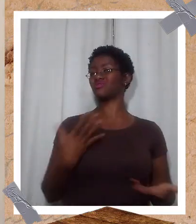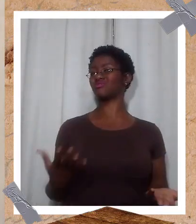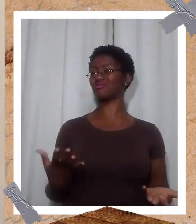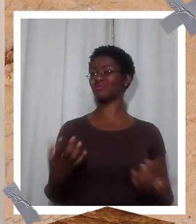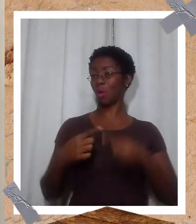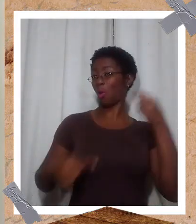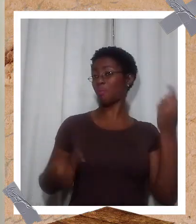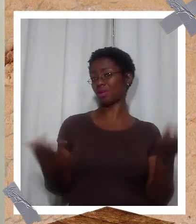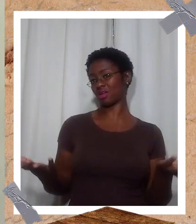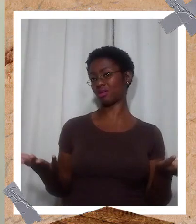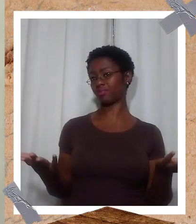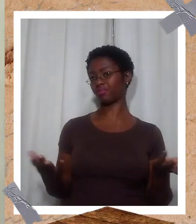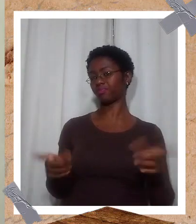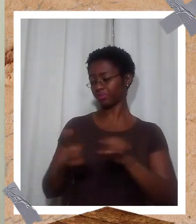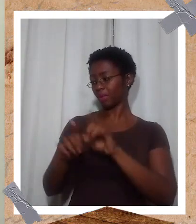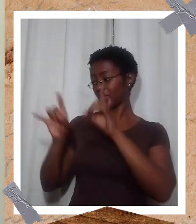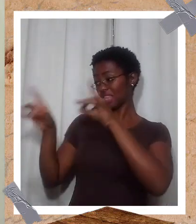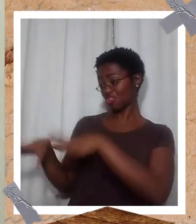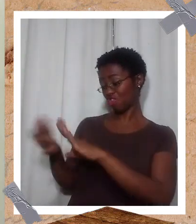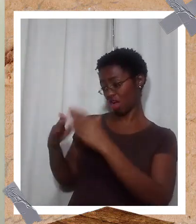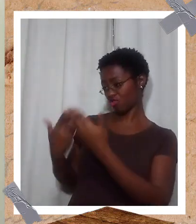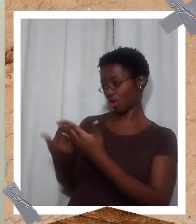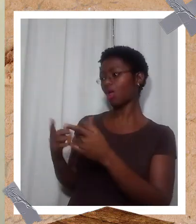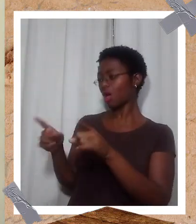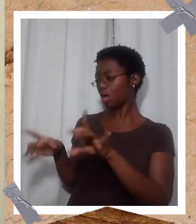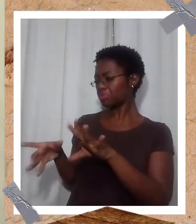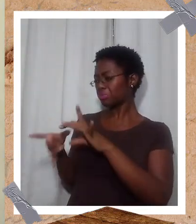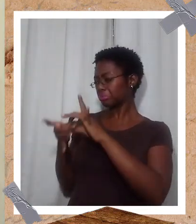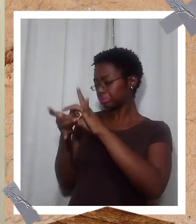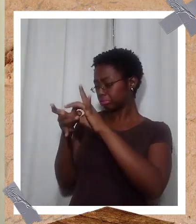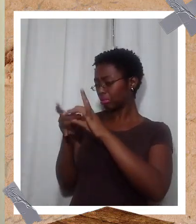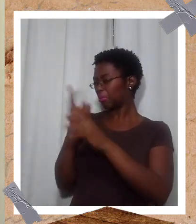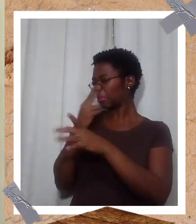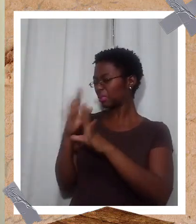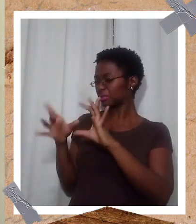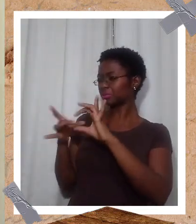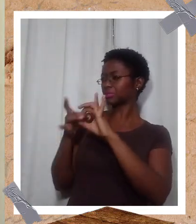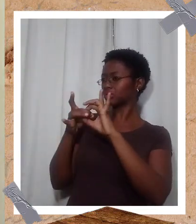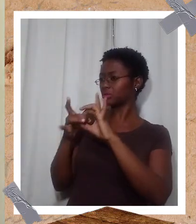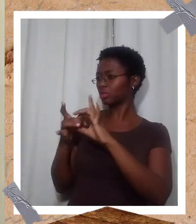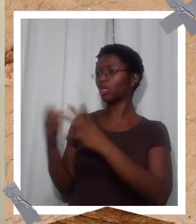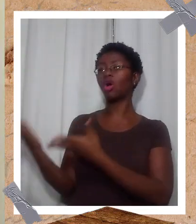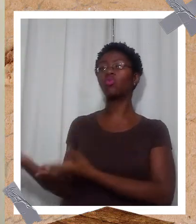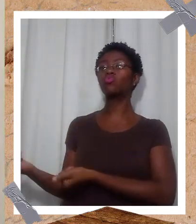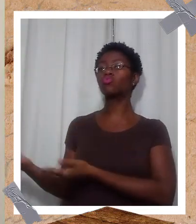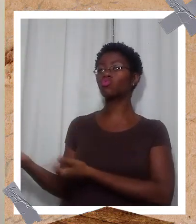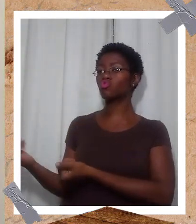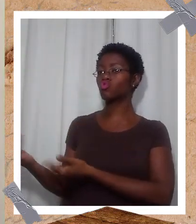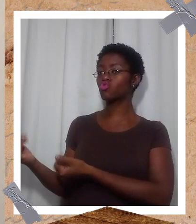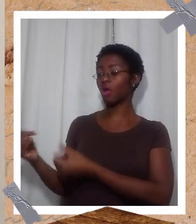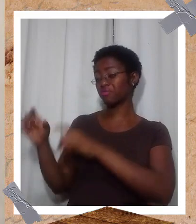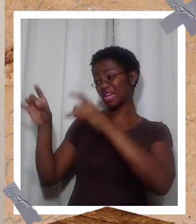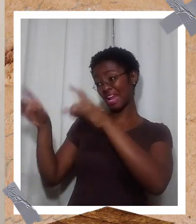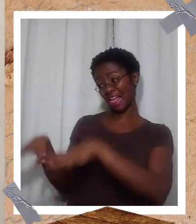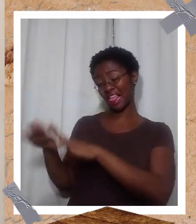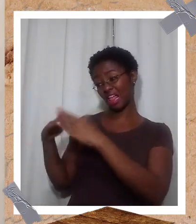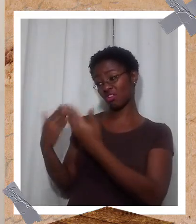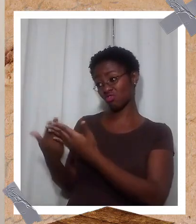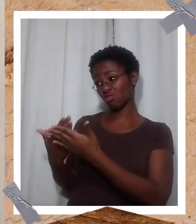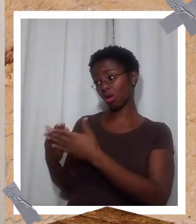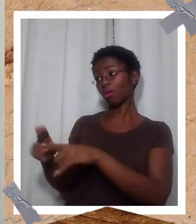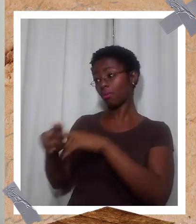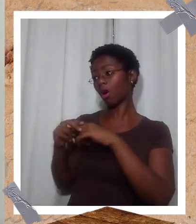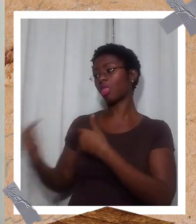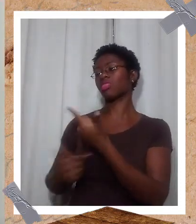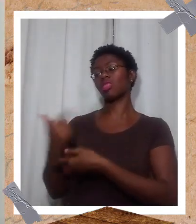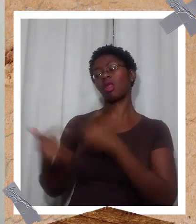A evasão escolar está ligada também à questão de que muitos jovens têm que sair cedo da escola para ajudar na